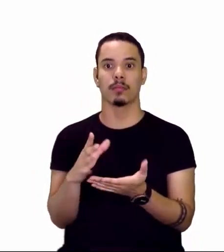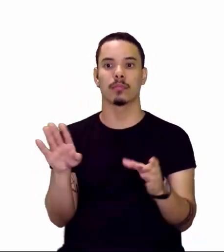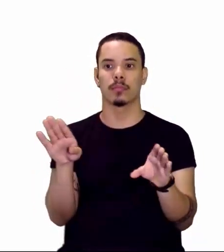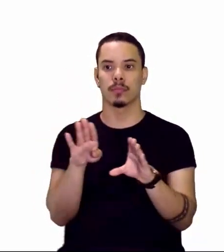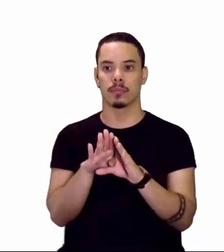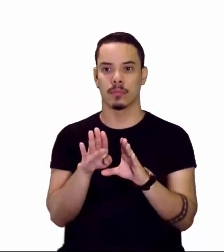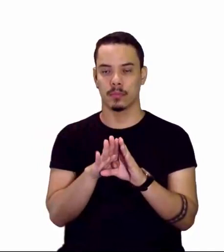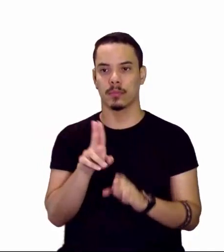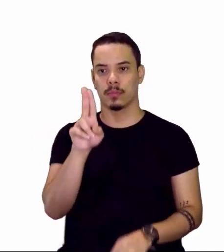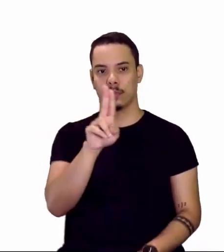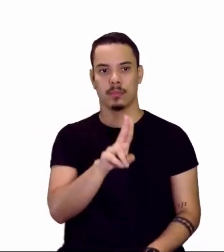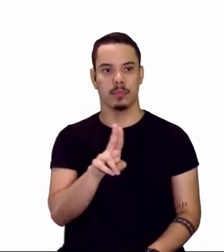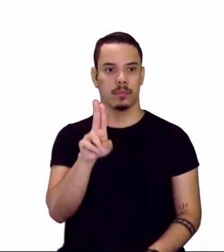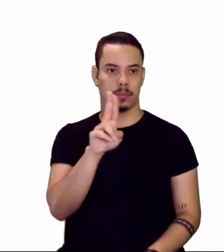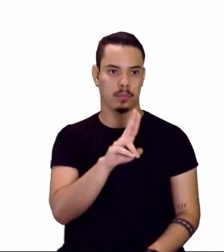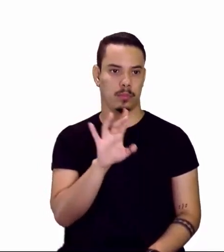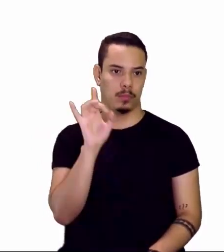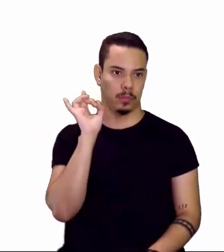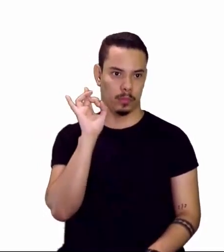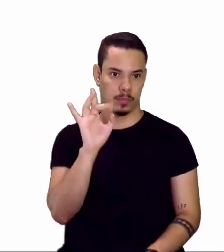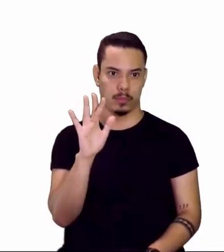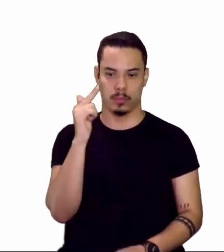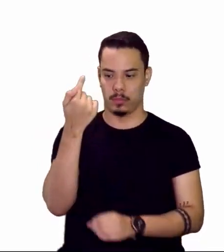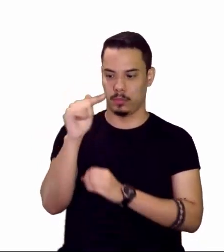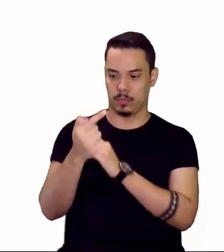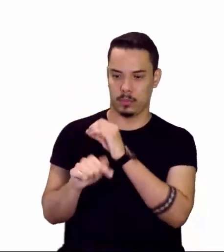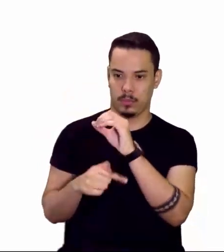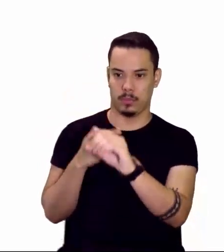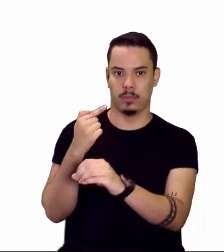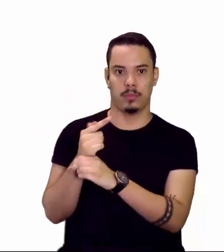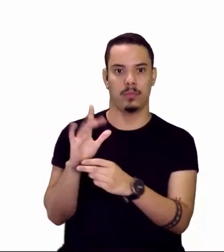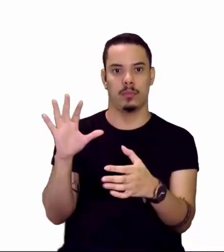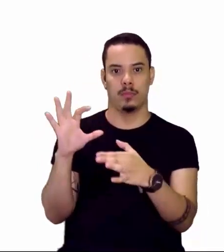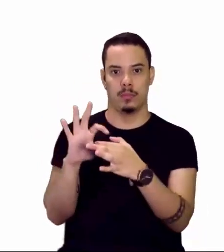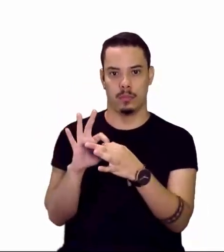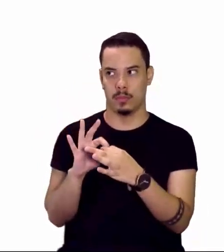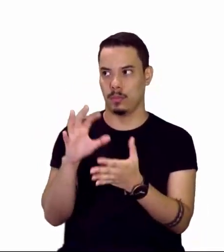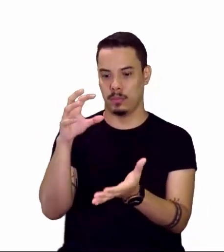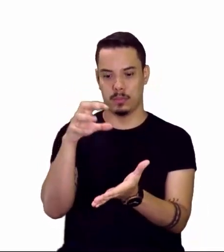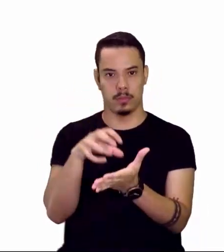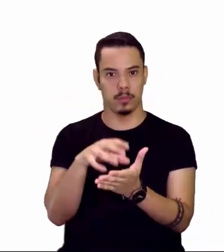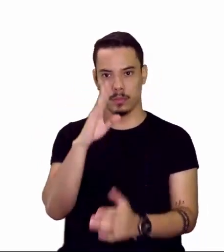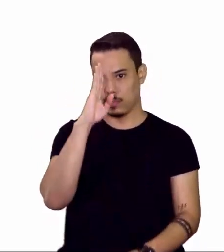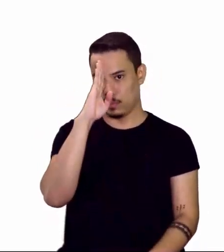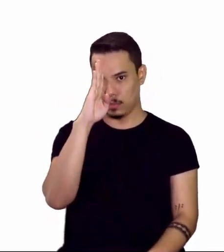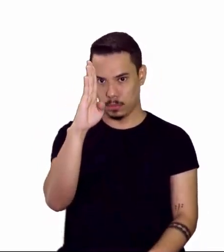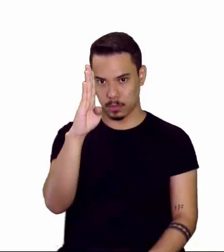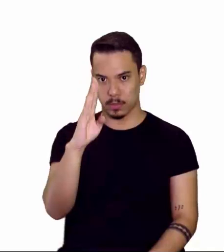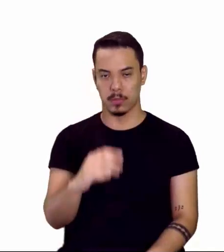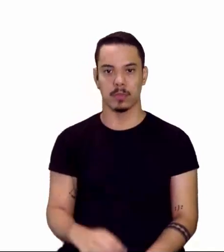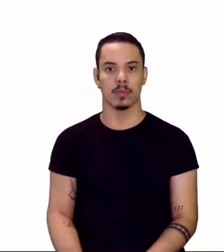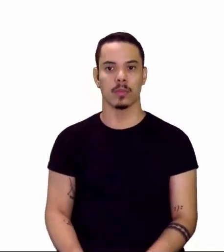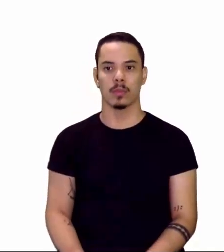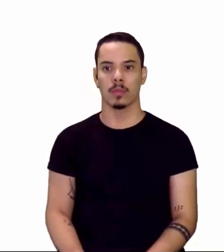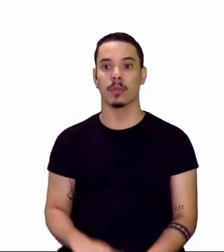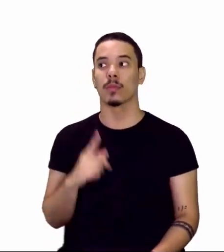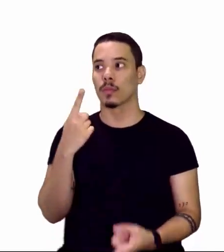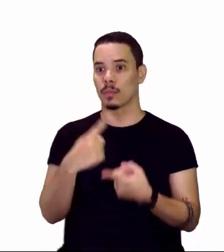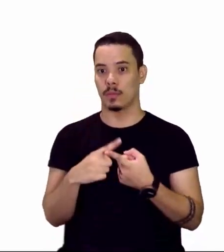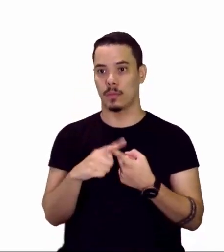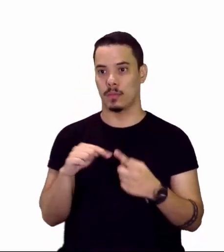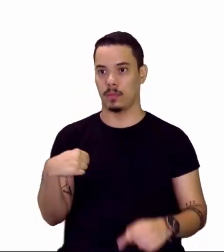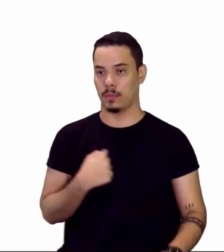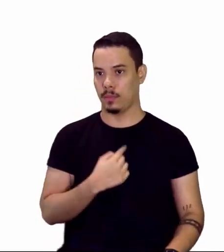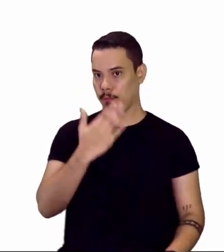considerando apenas os átomos unidos ao átomo central. Apesar de serem os pares